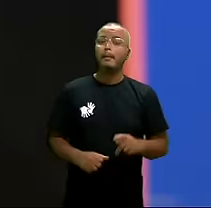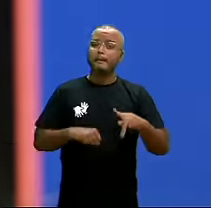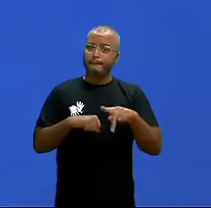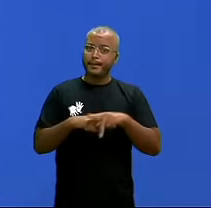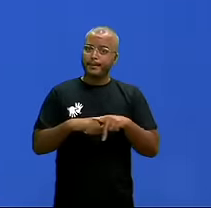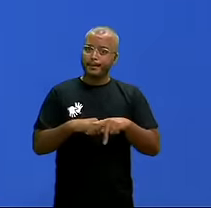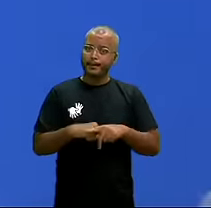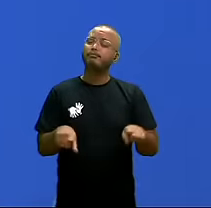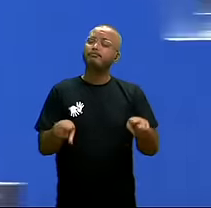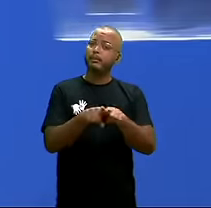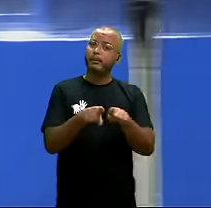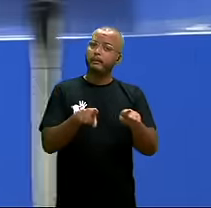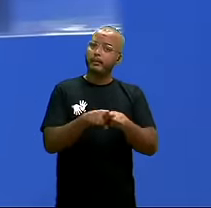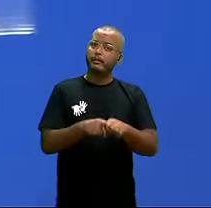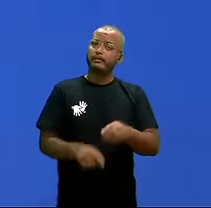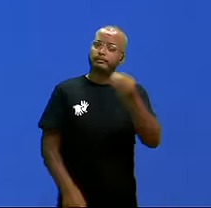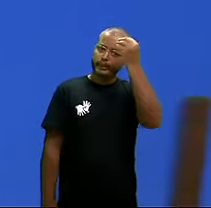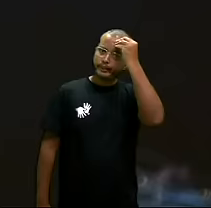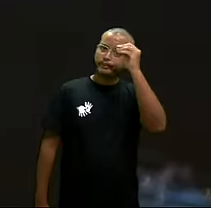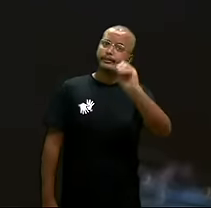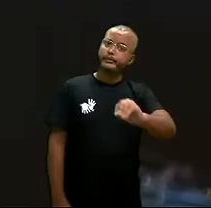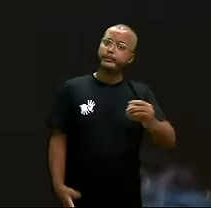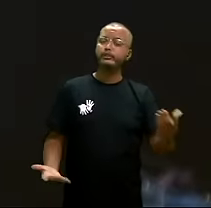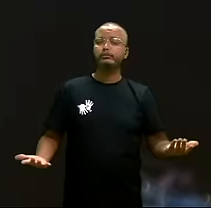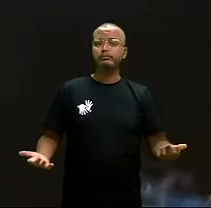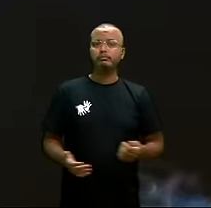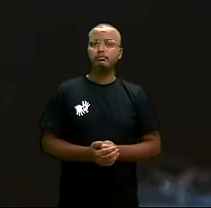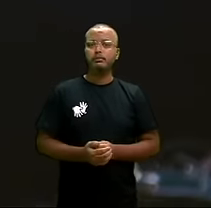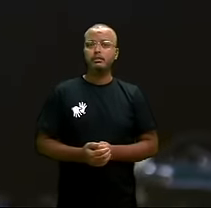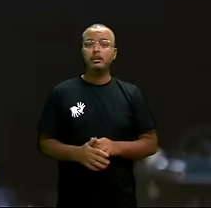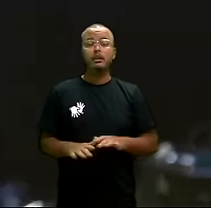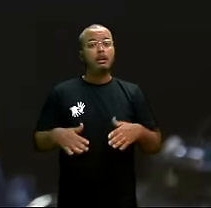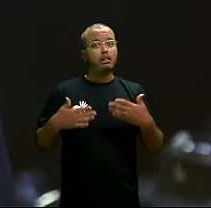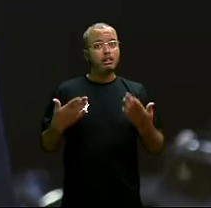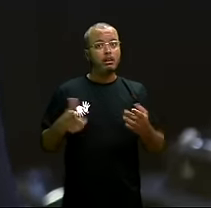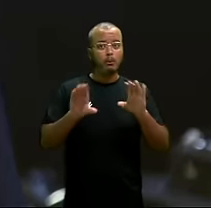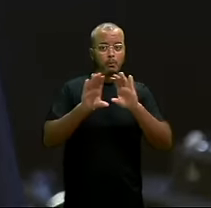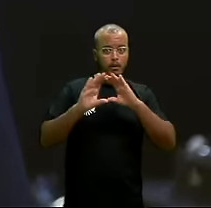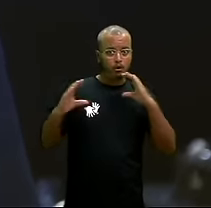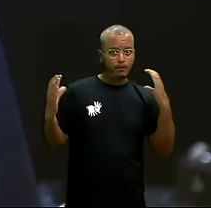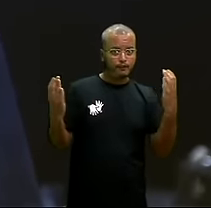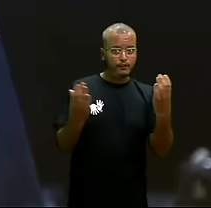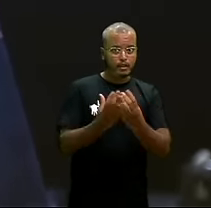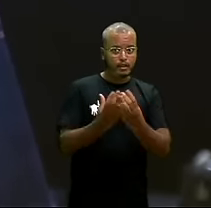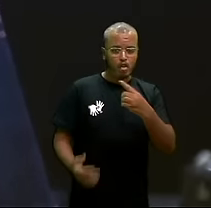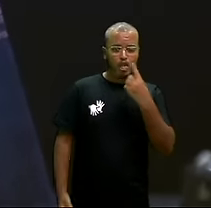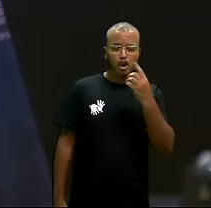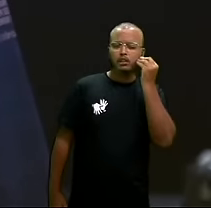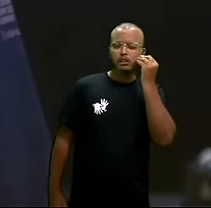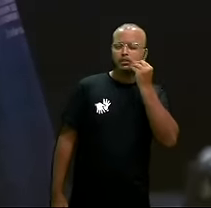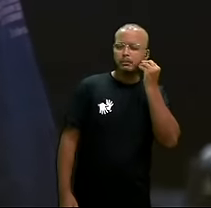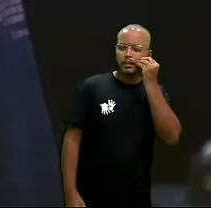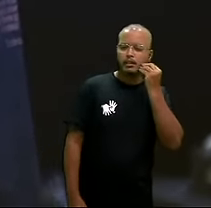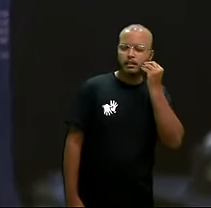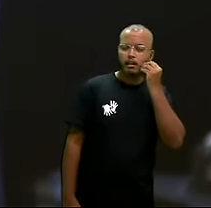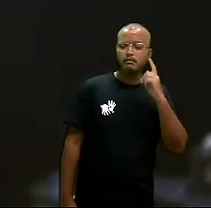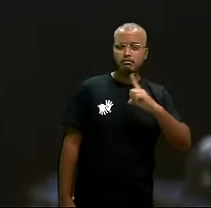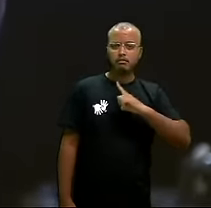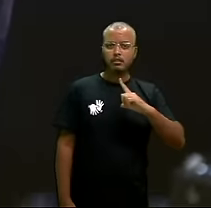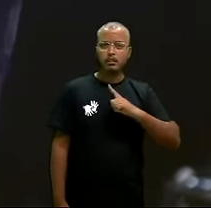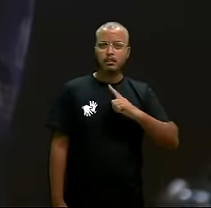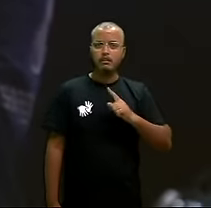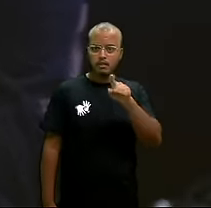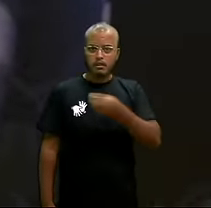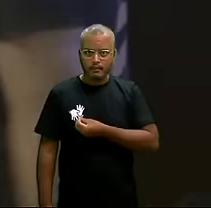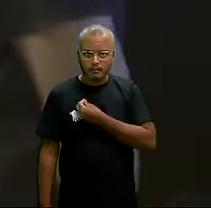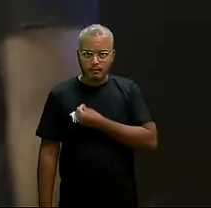gente saia de uma conferência como essa tendo experiências sobrenaturais com Deus, tendo realmente, quem viveu uma experiência sobrenatural com Deus? Eu não sei você, mas eu